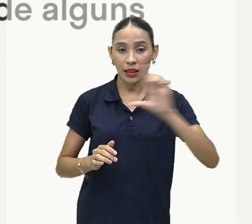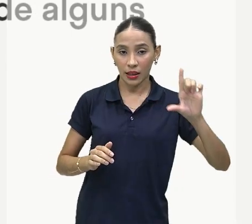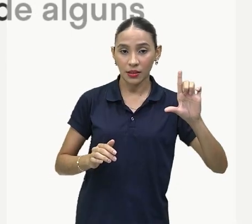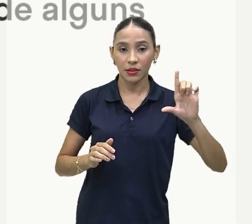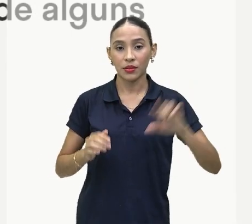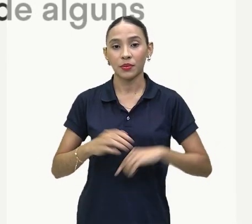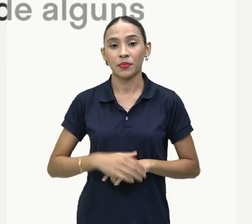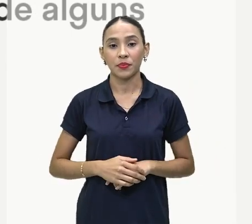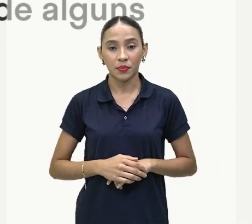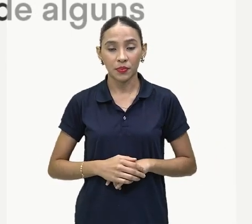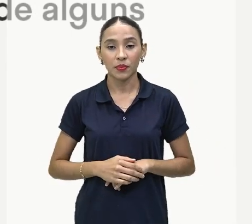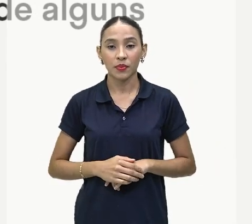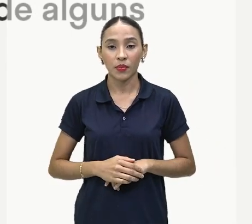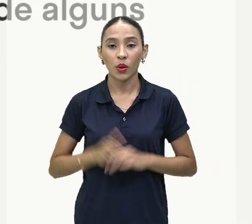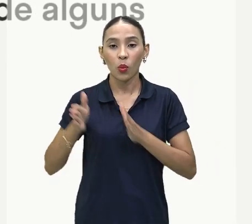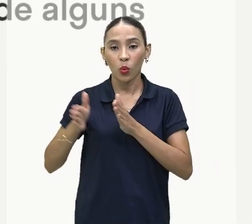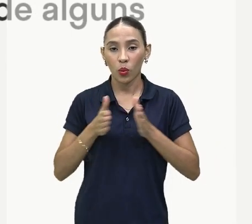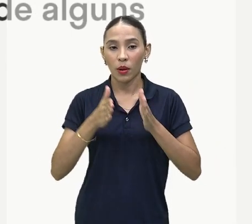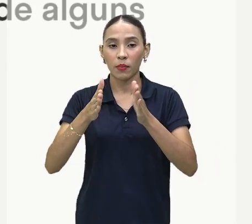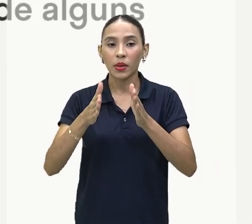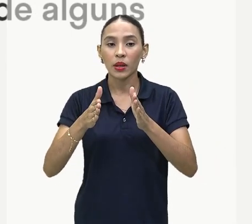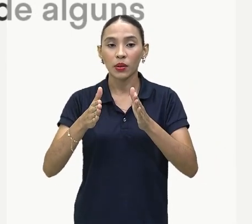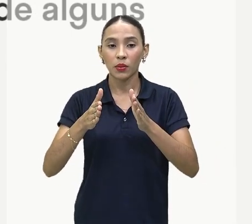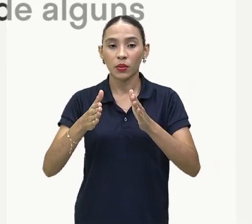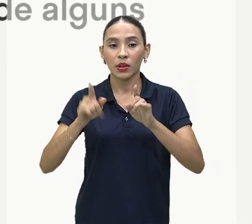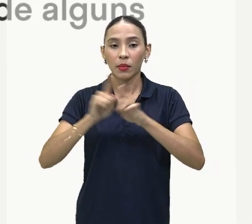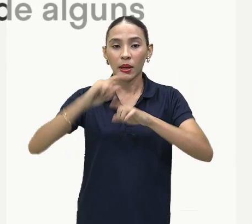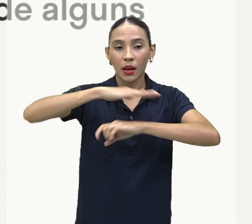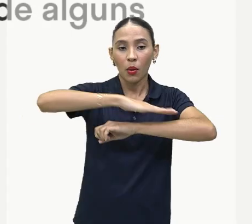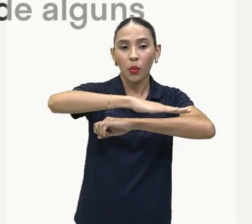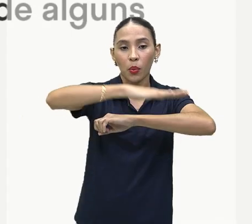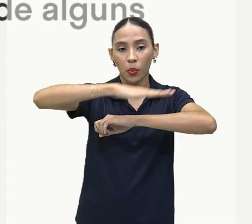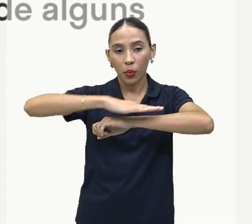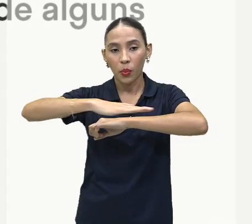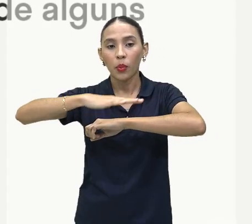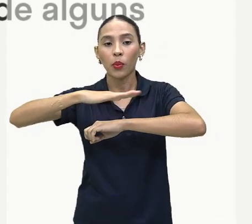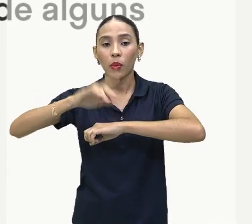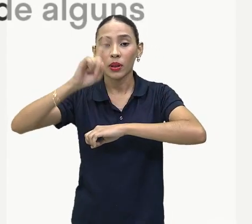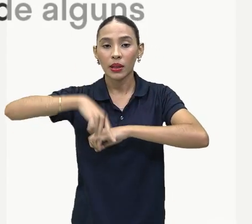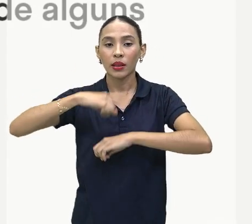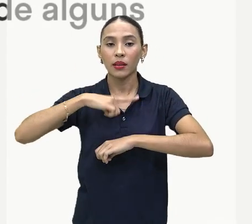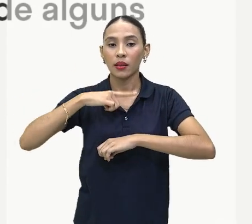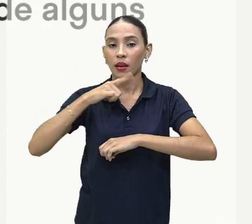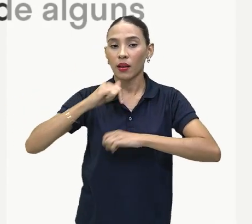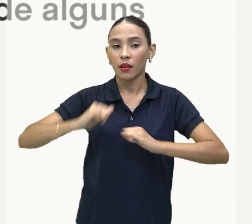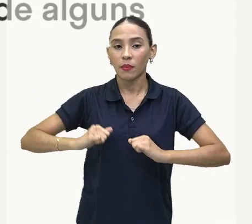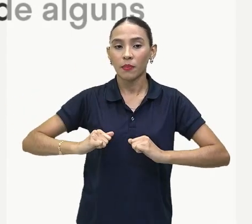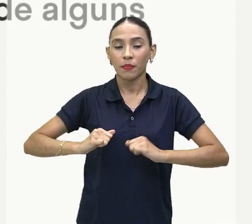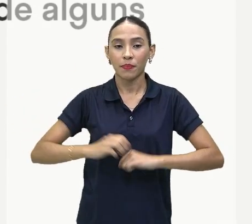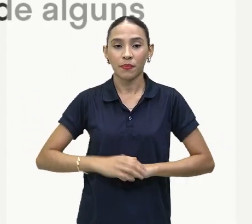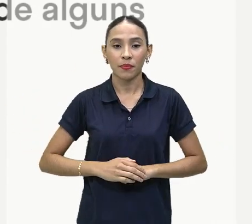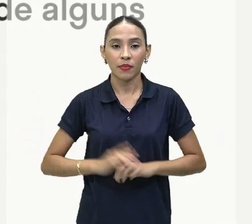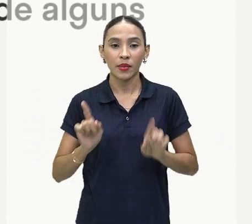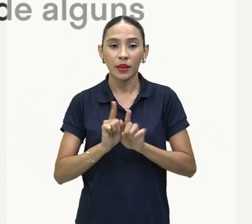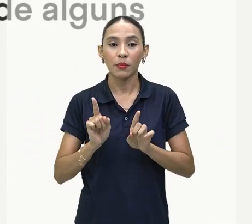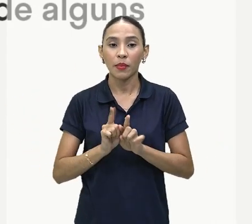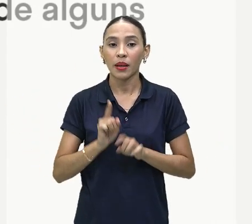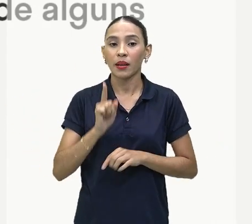leste. Os trechos dessa planície, periodicamente, são inundados,